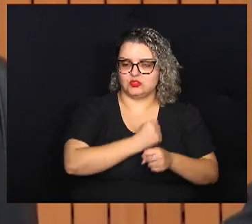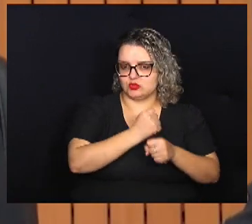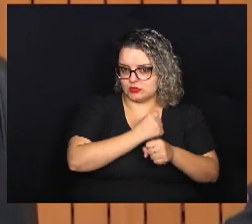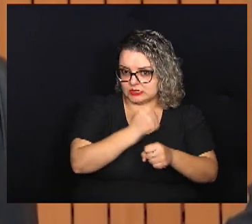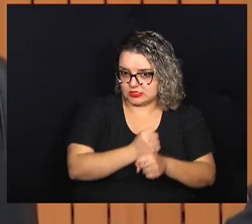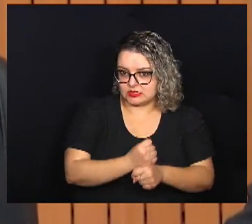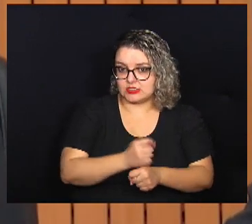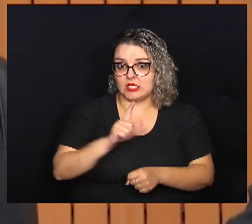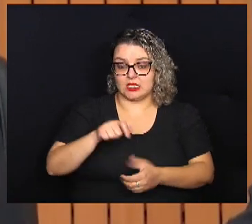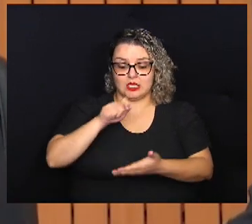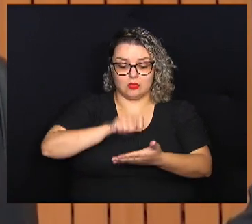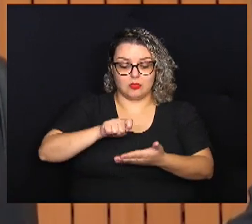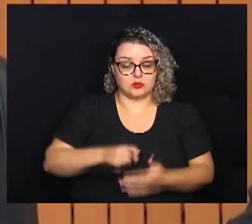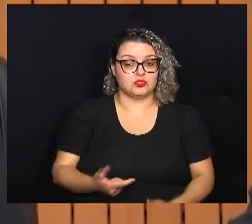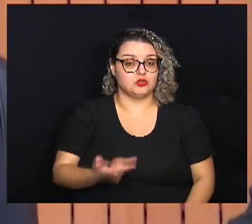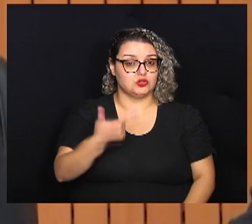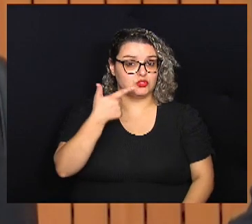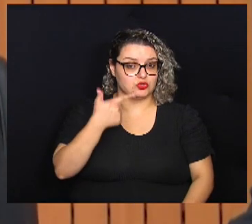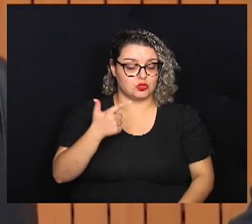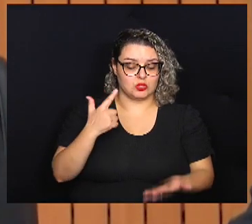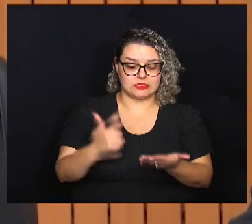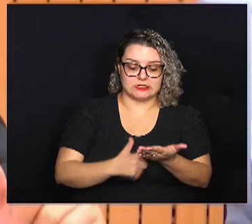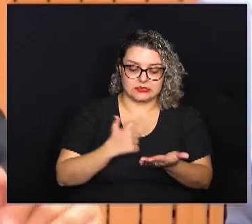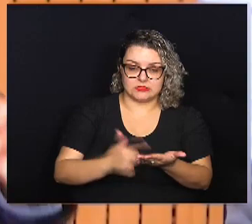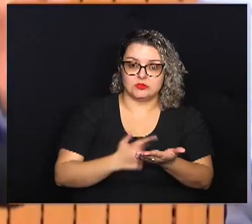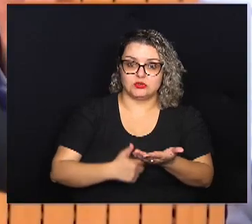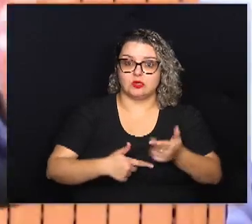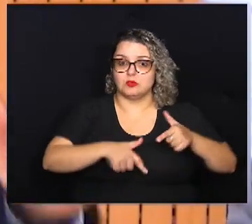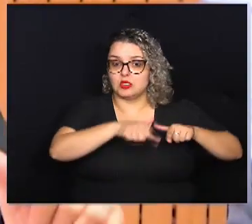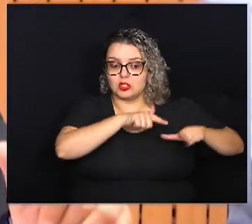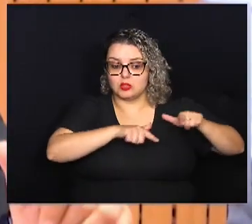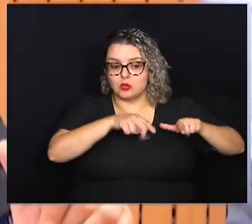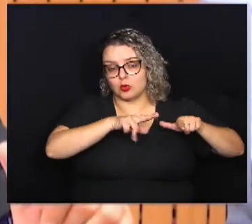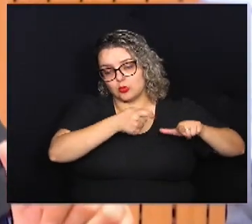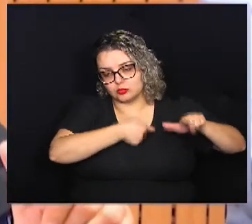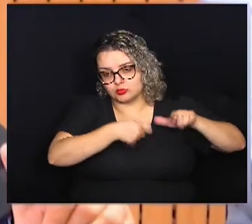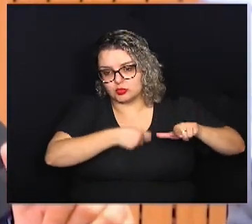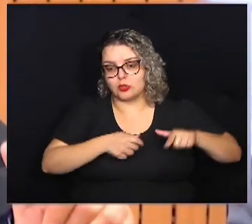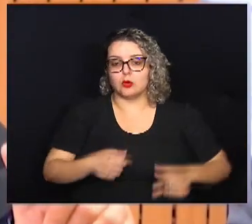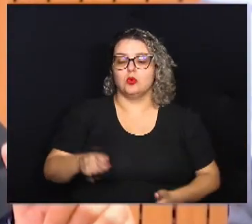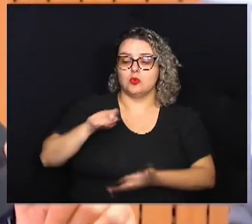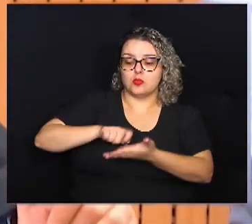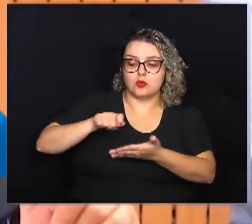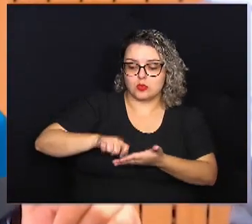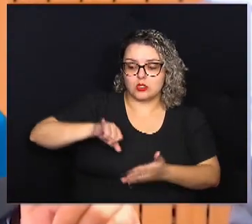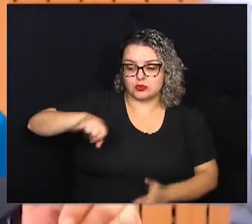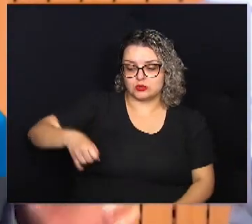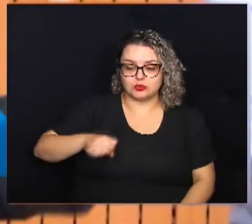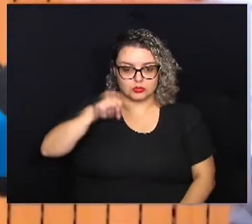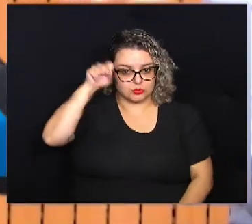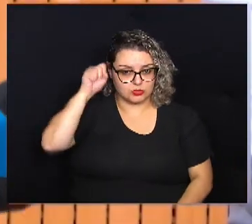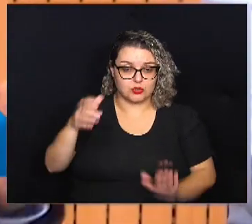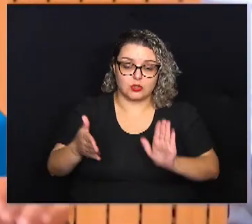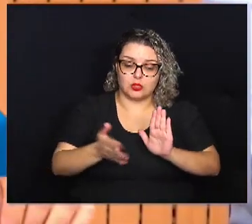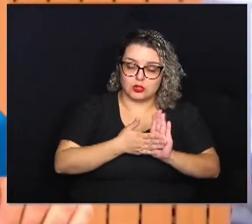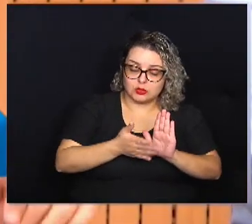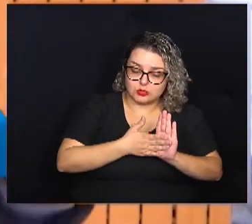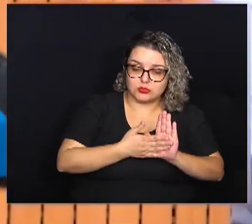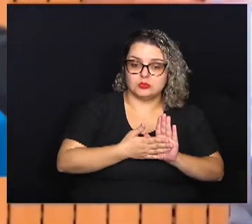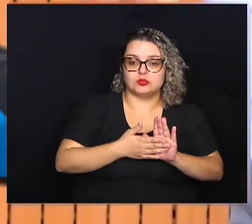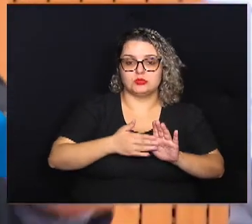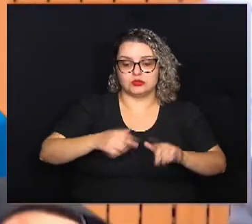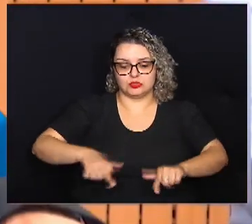É autor de 2 livros sobre logística. Autor da entrega do título de cidadão campineiro, o vereador Juscelino